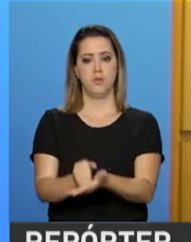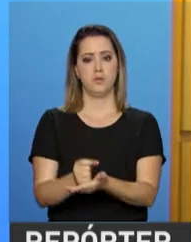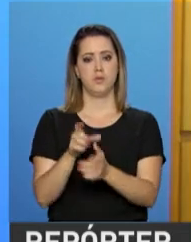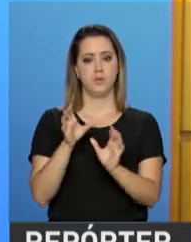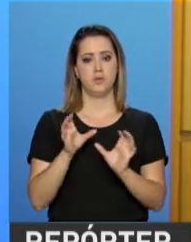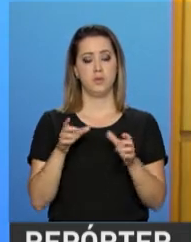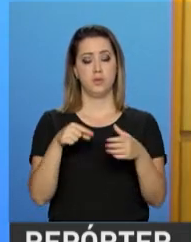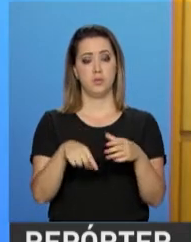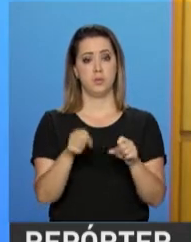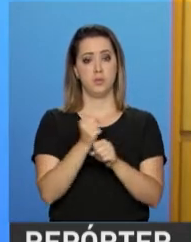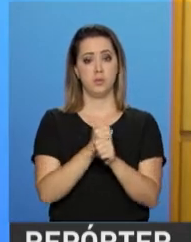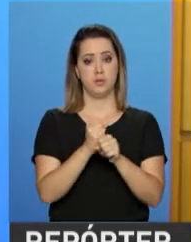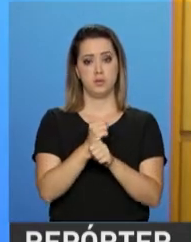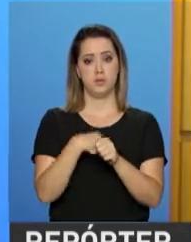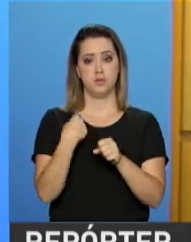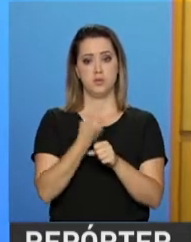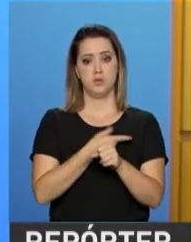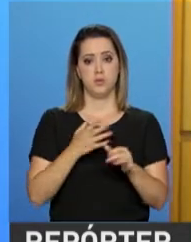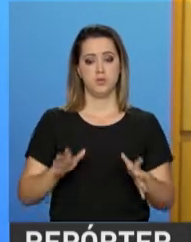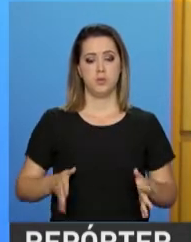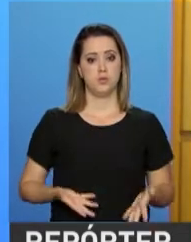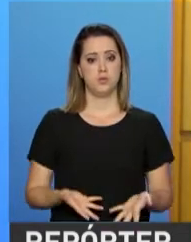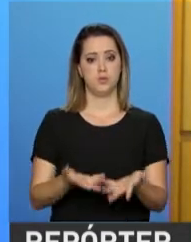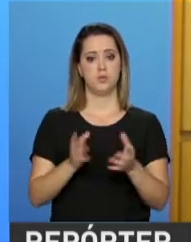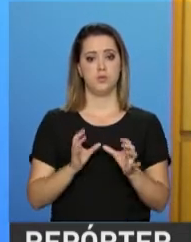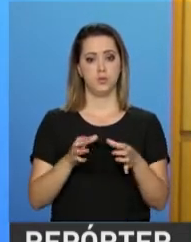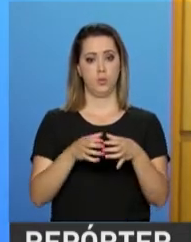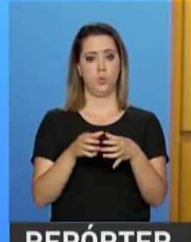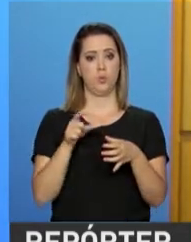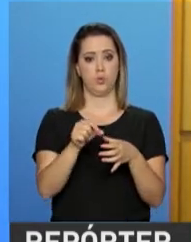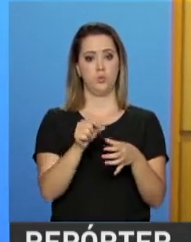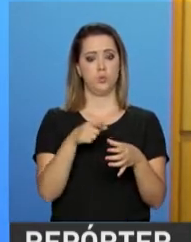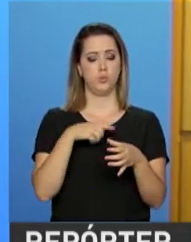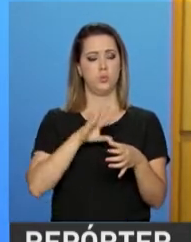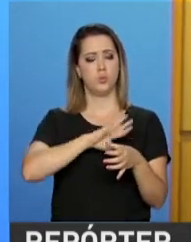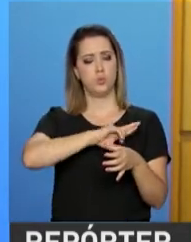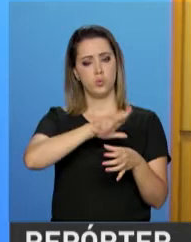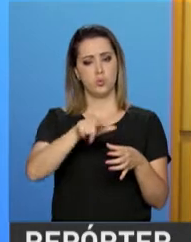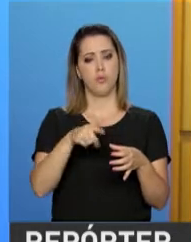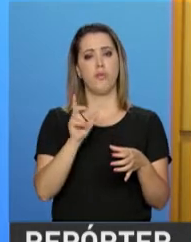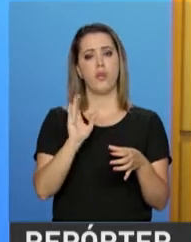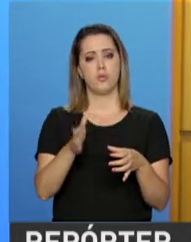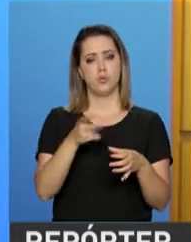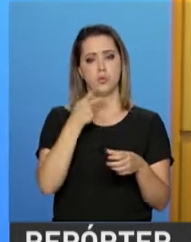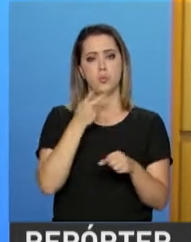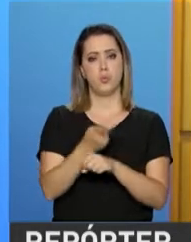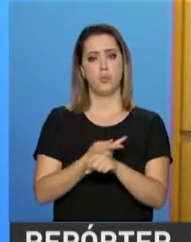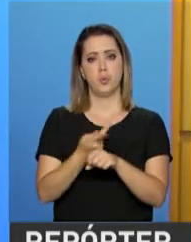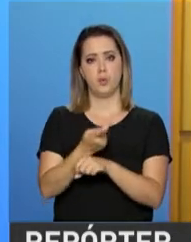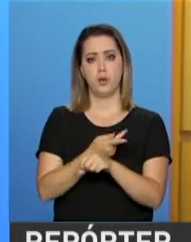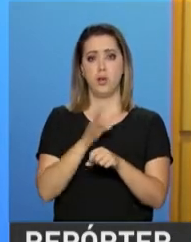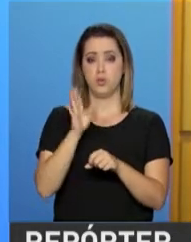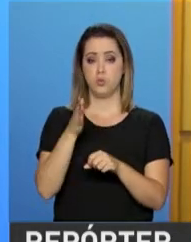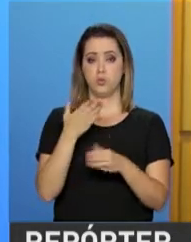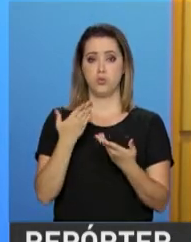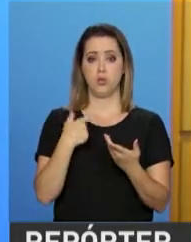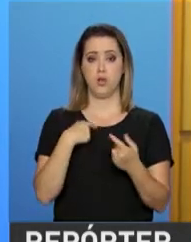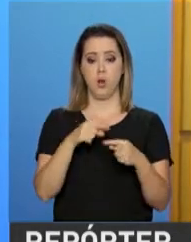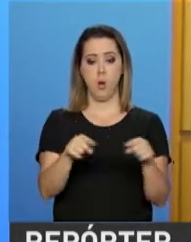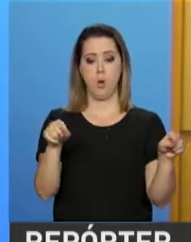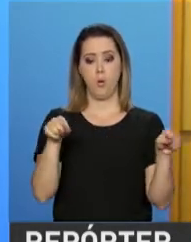esse ano alavancar o setor muitos até podem buscar aqueles que já têm